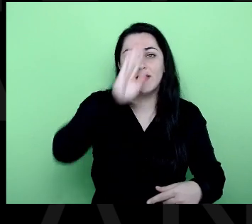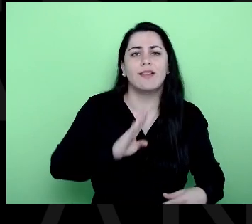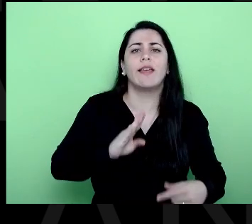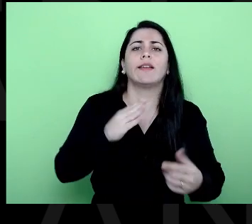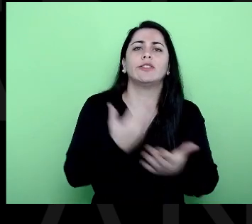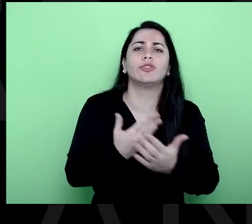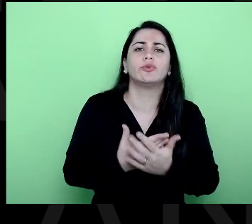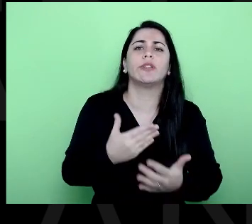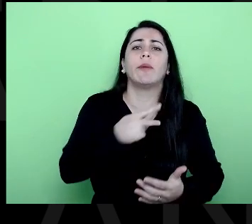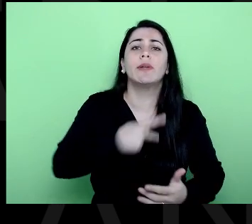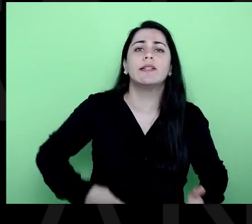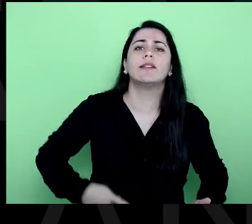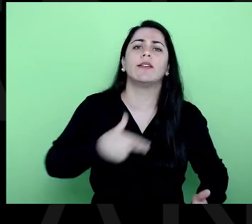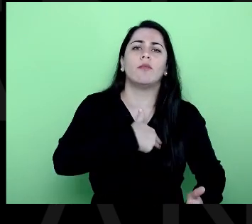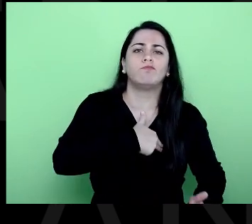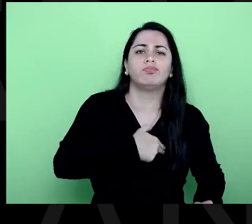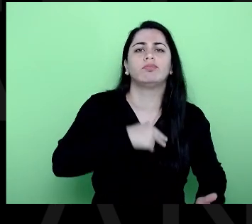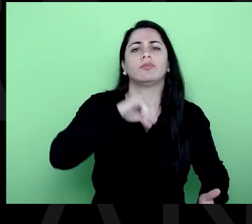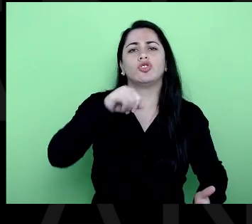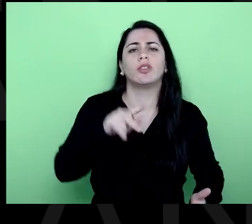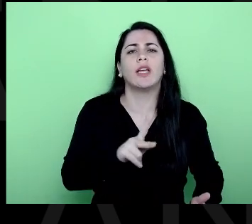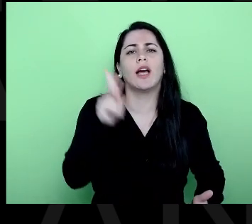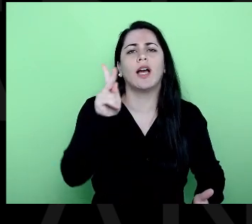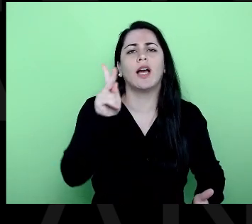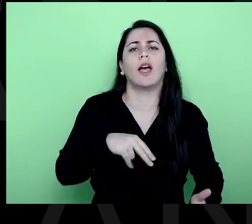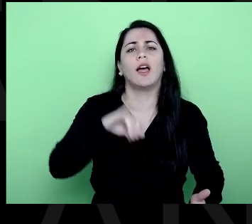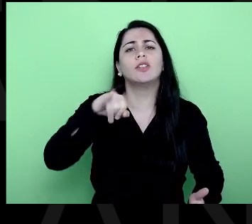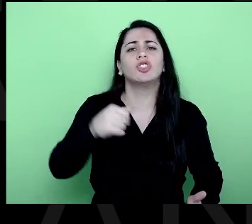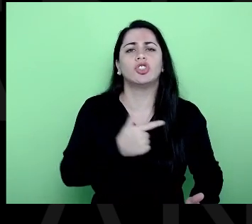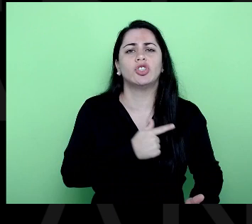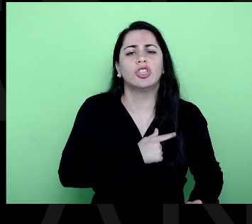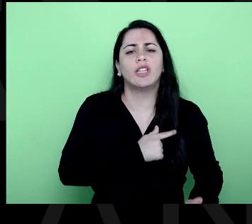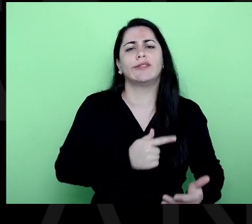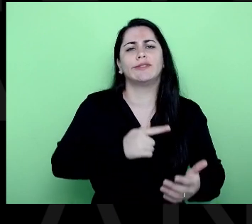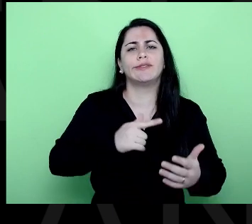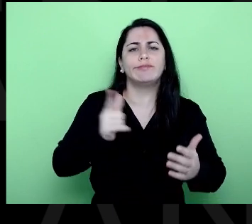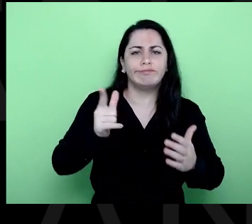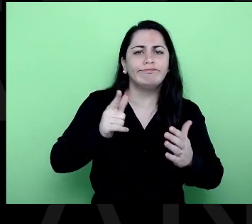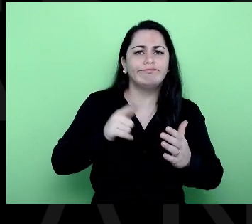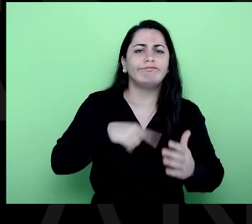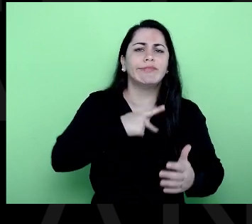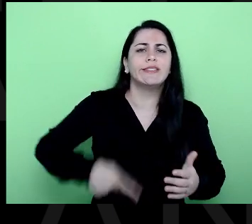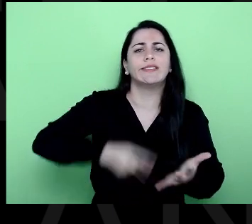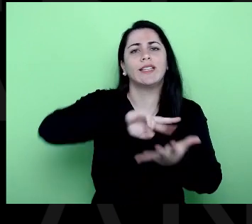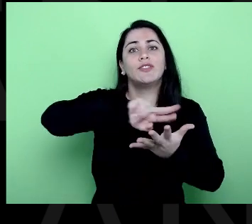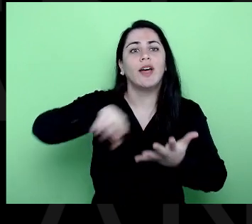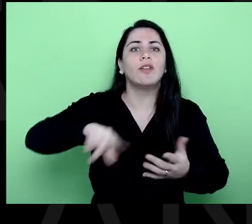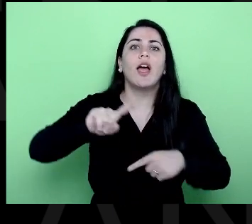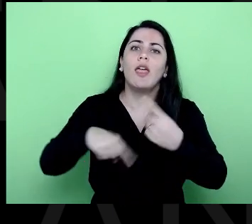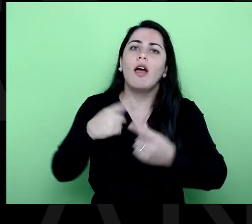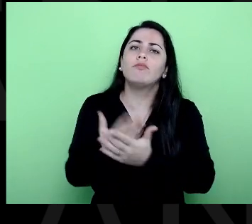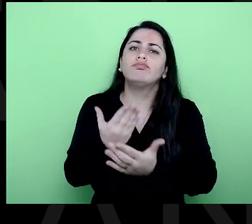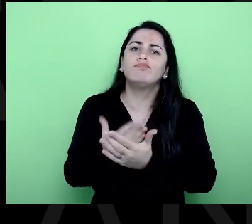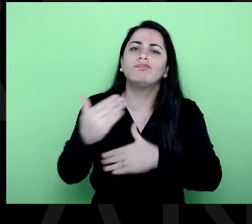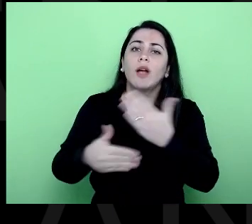a biografia, ela foi nascendo, assim, eu fui me apaixonando pelo personagem. Mas o meu ponto de